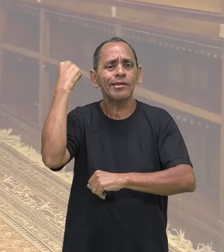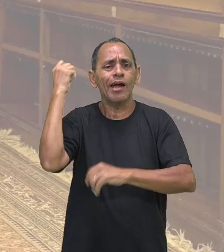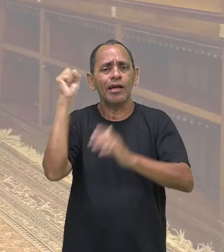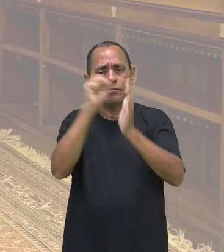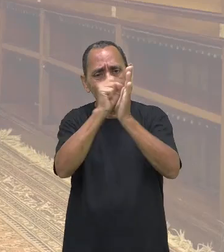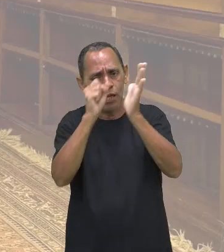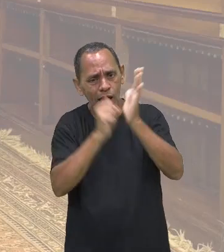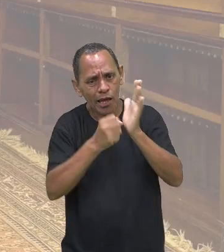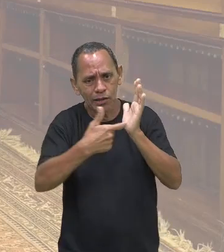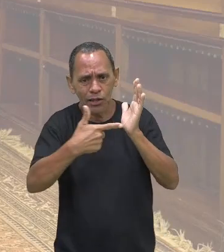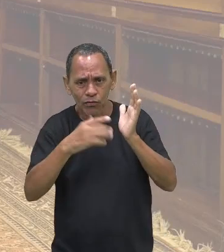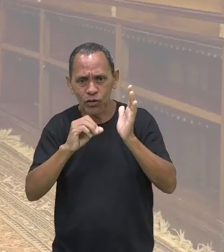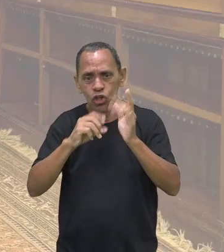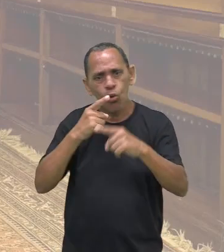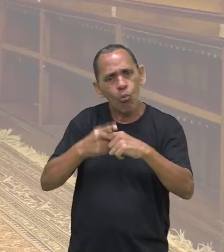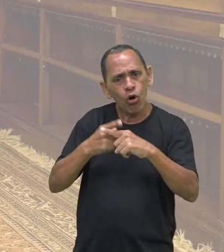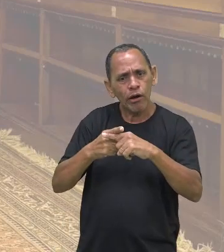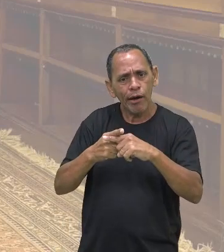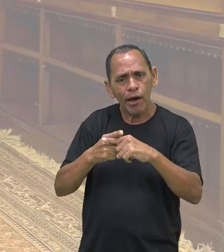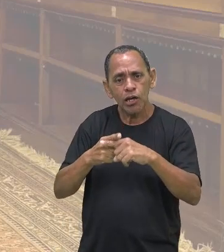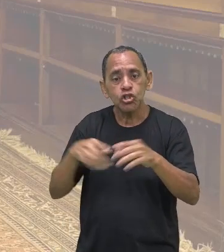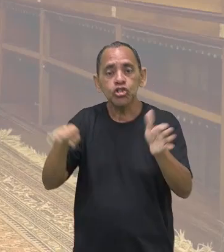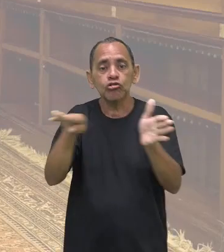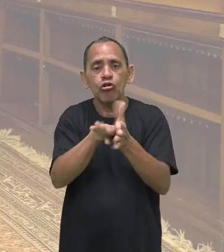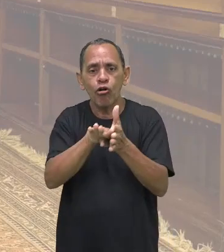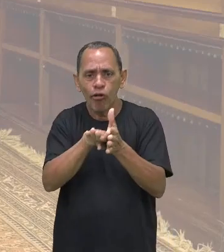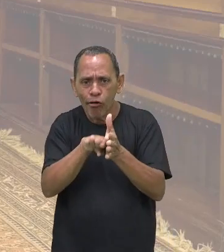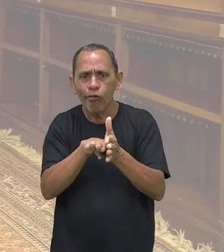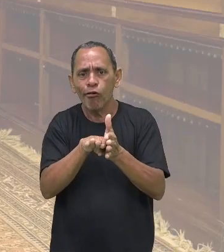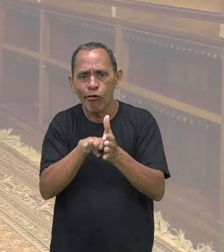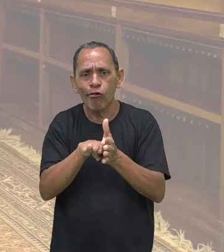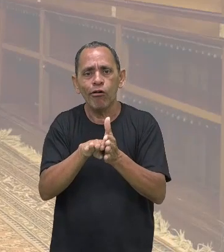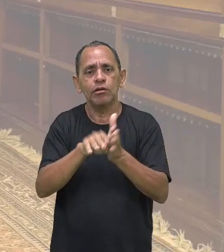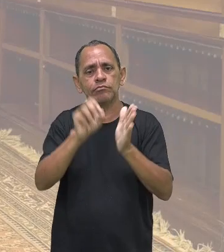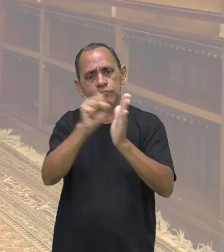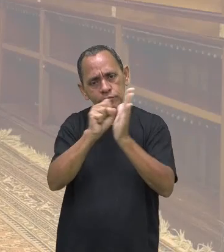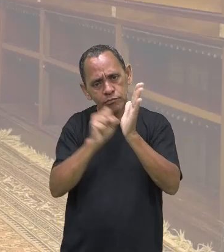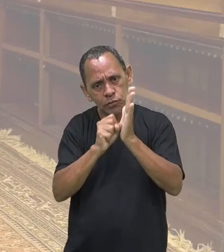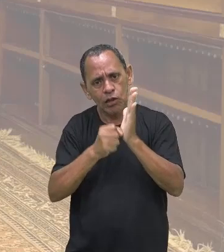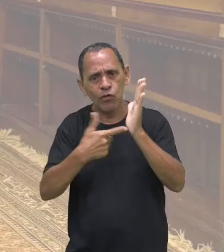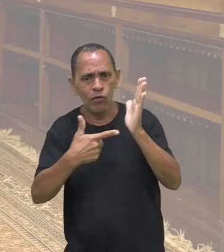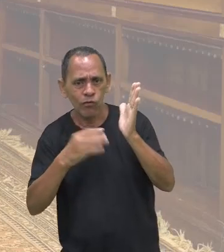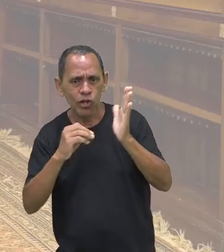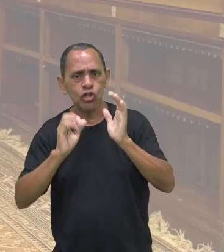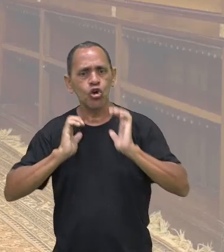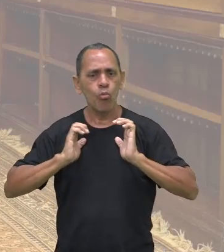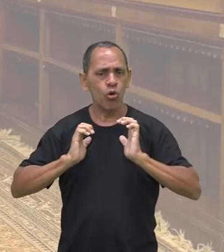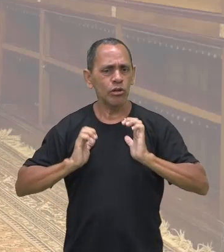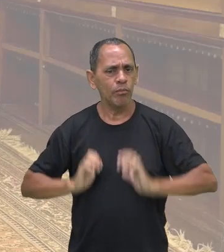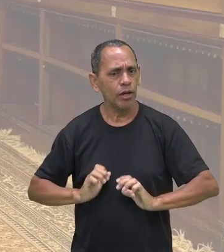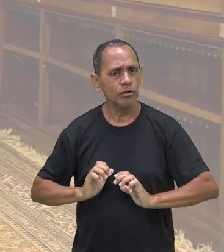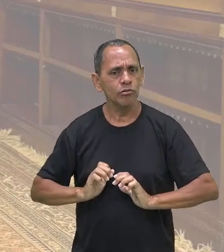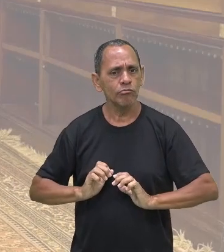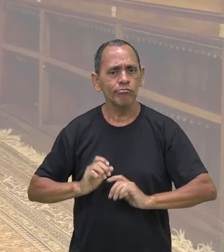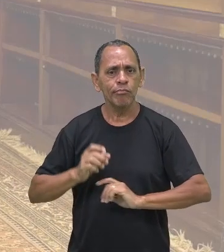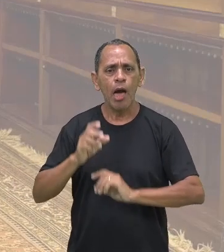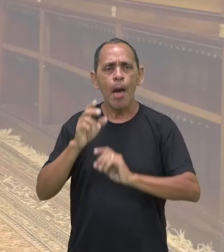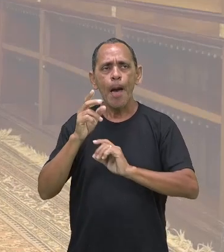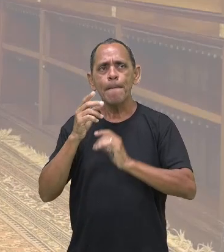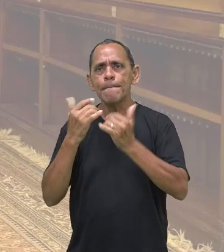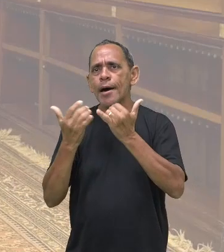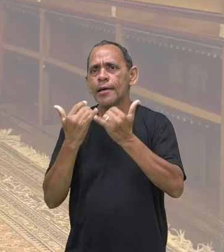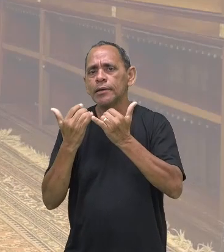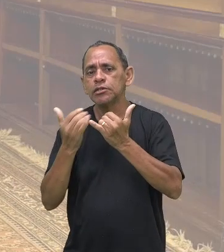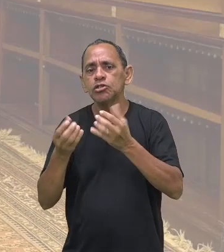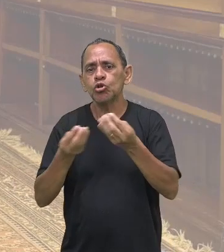Brasil chegou ao século XX se comportando daquela forma? Teve aí um sentido da